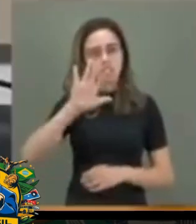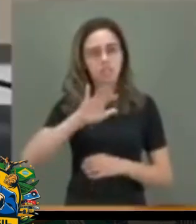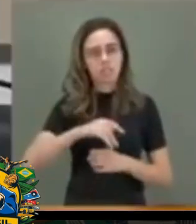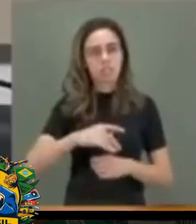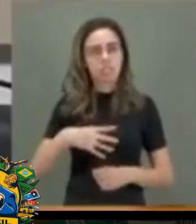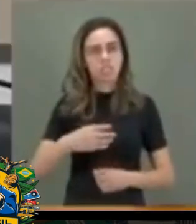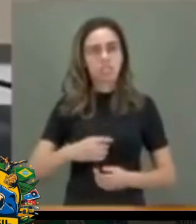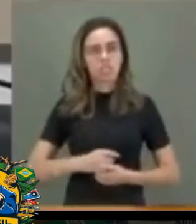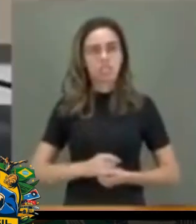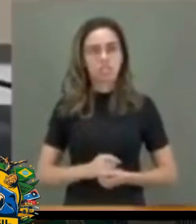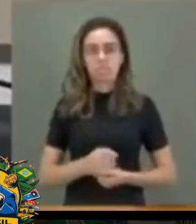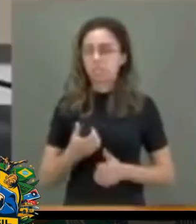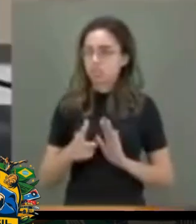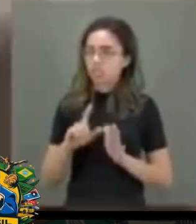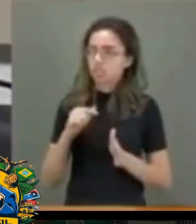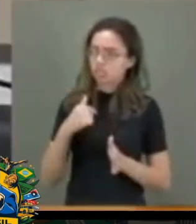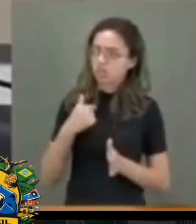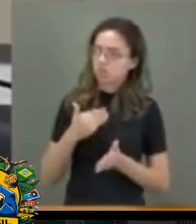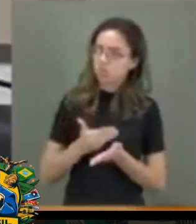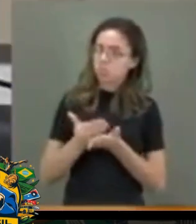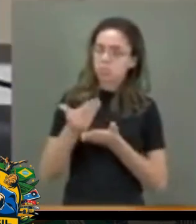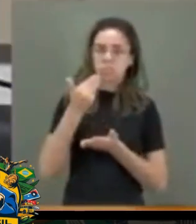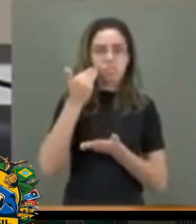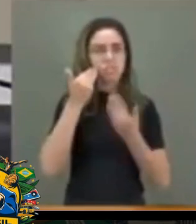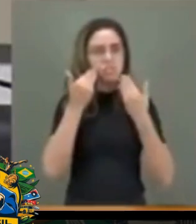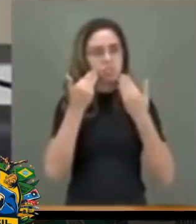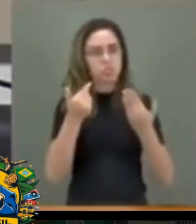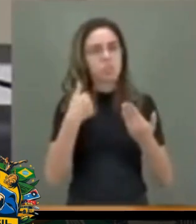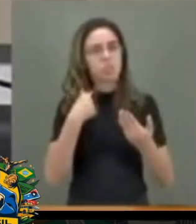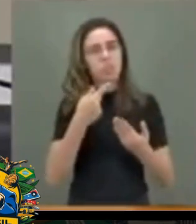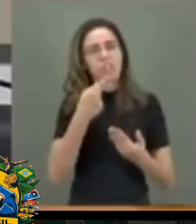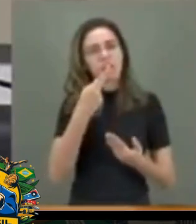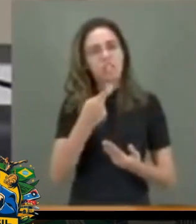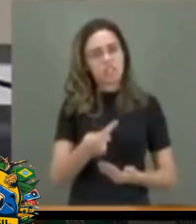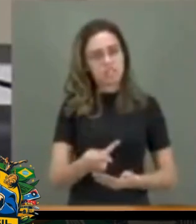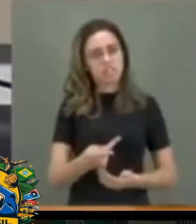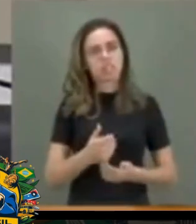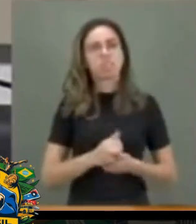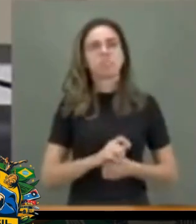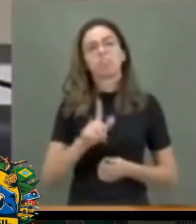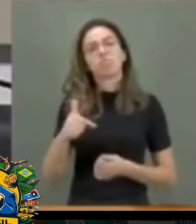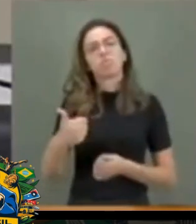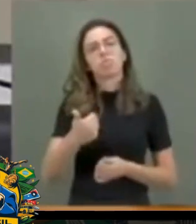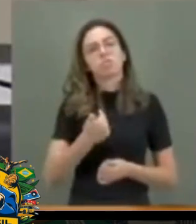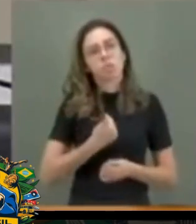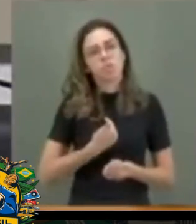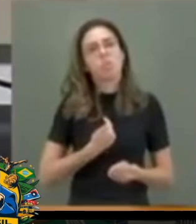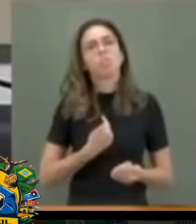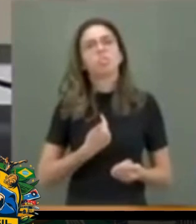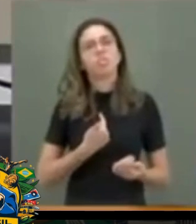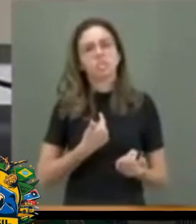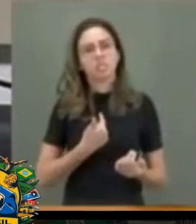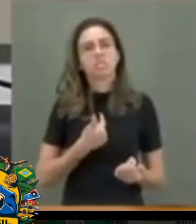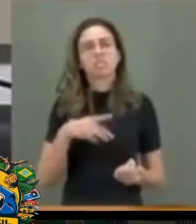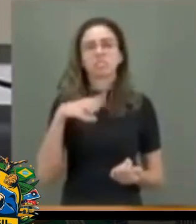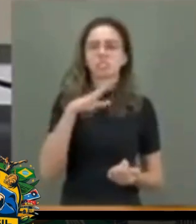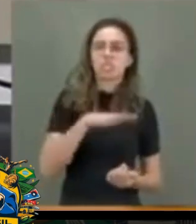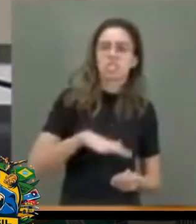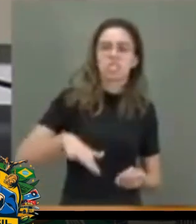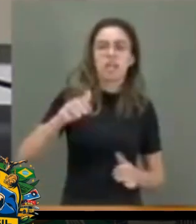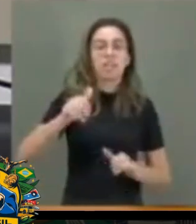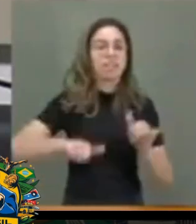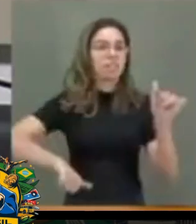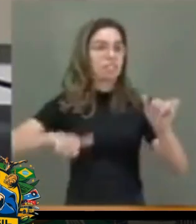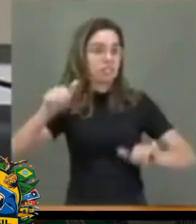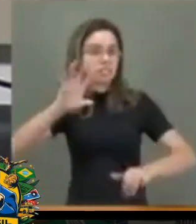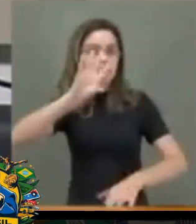Eu acho que eu falei no início da apresentação, né, da minha exposição, nós temos um setor de análise dentro